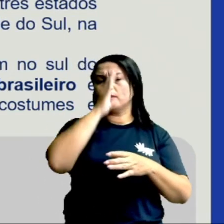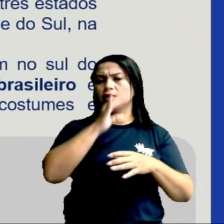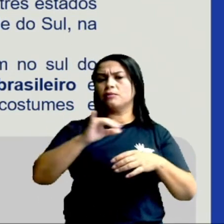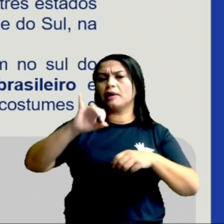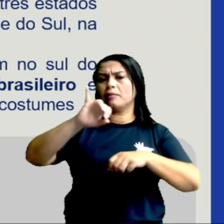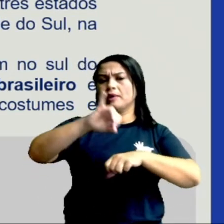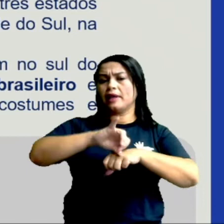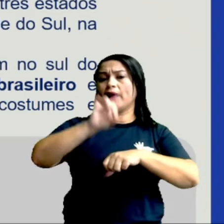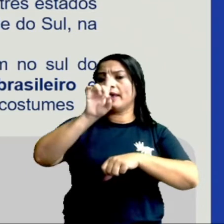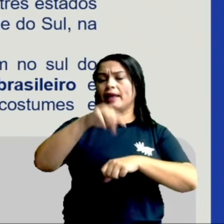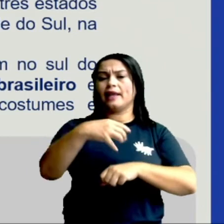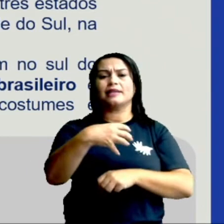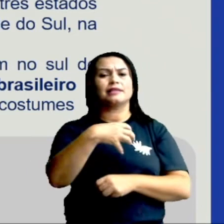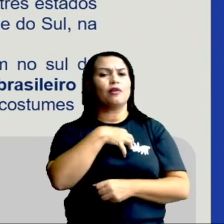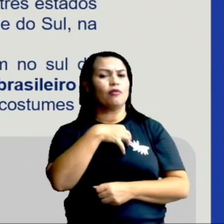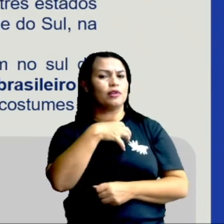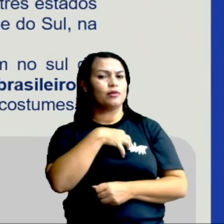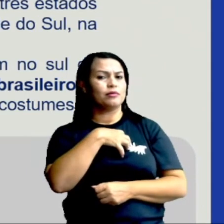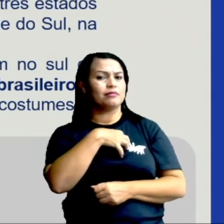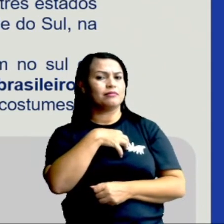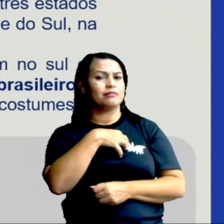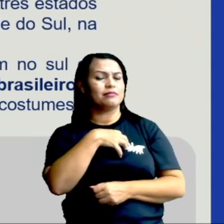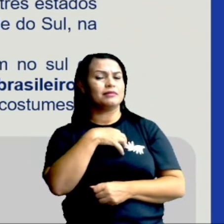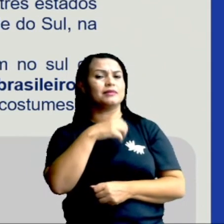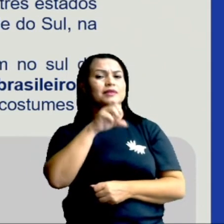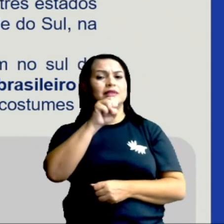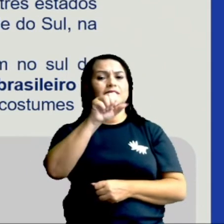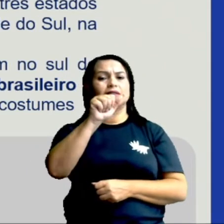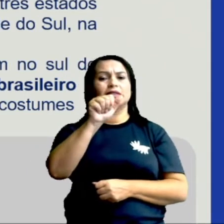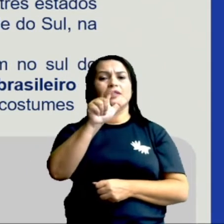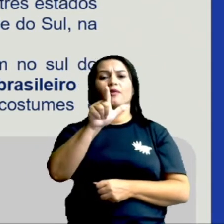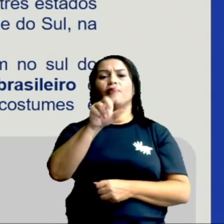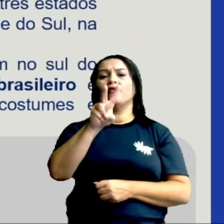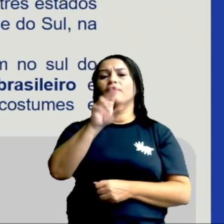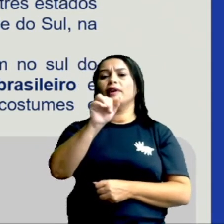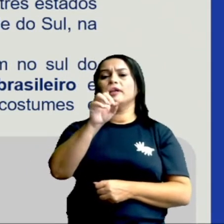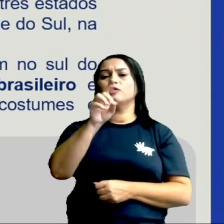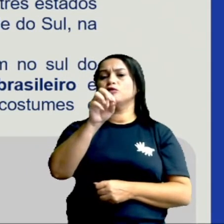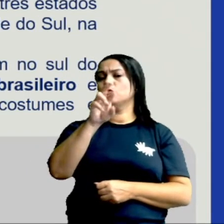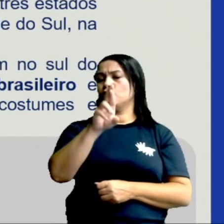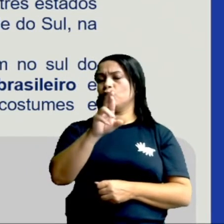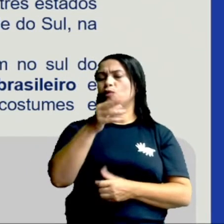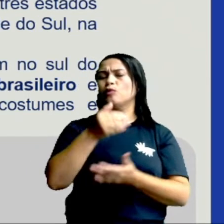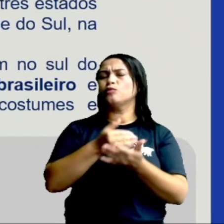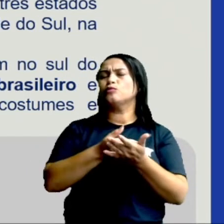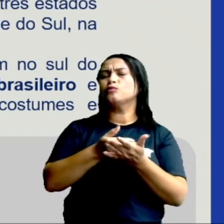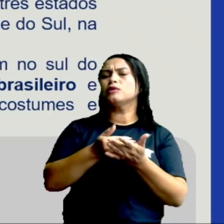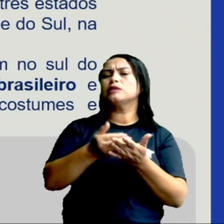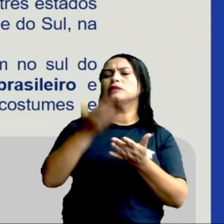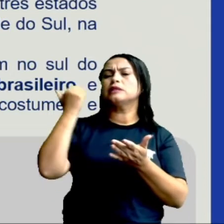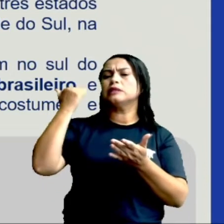que era Salvador, tá? Lá nos primórdios, logo no início do descobrimento,